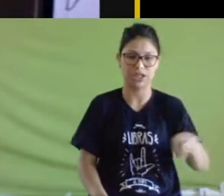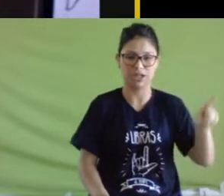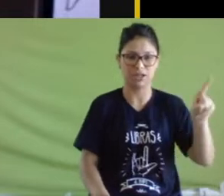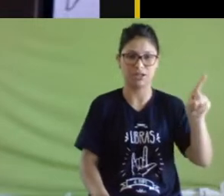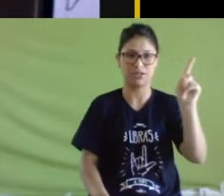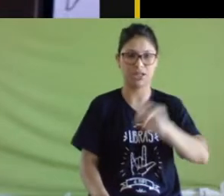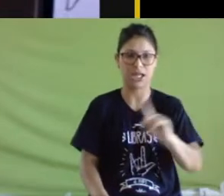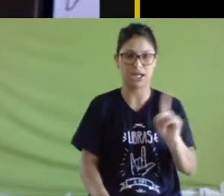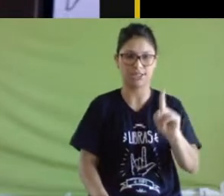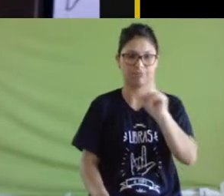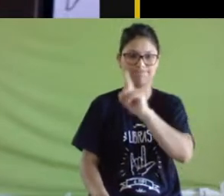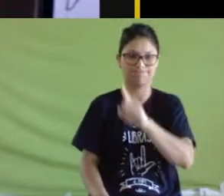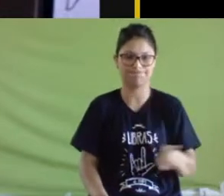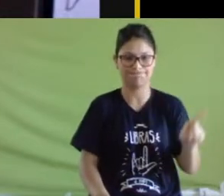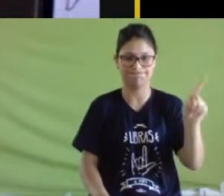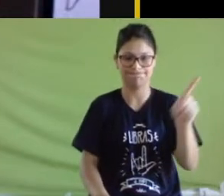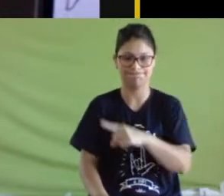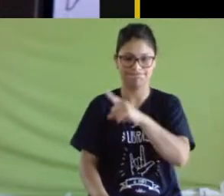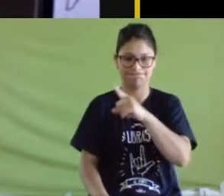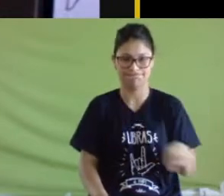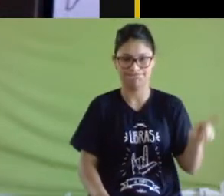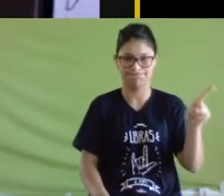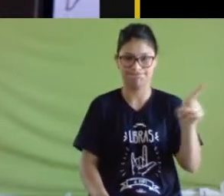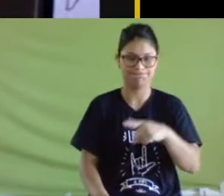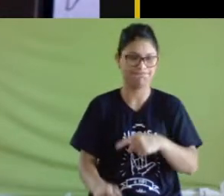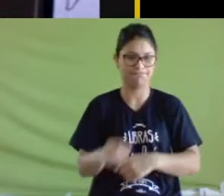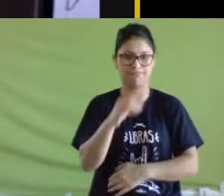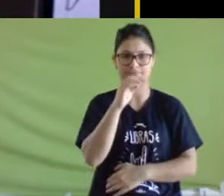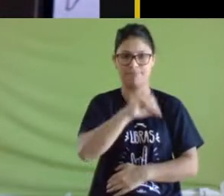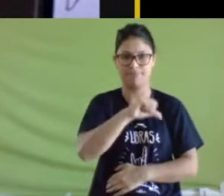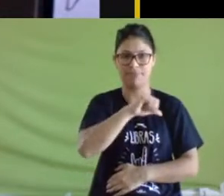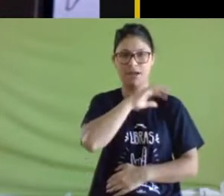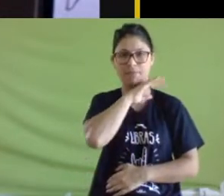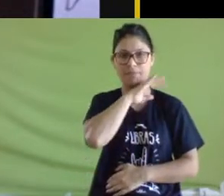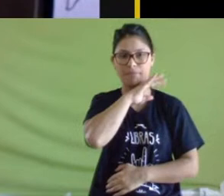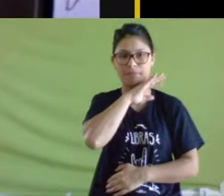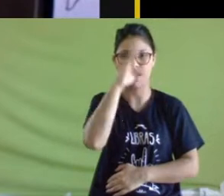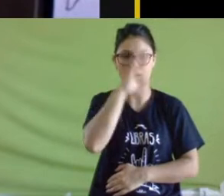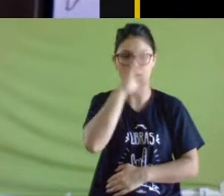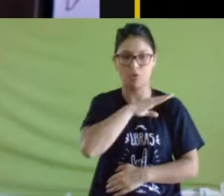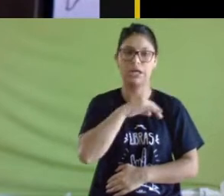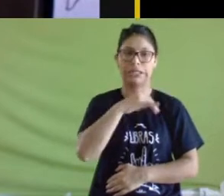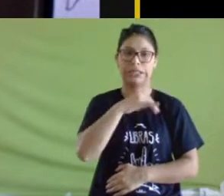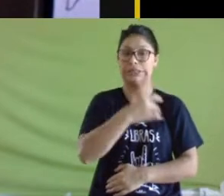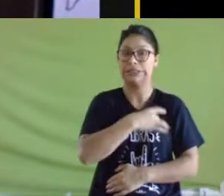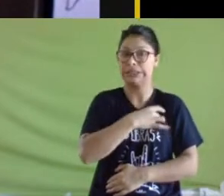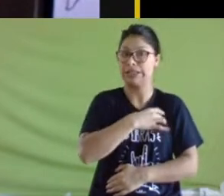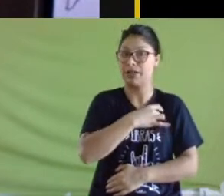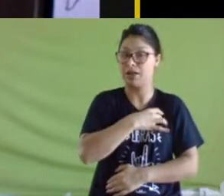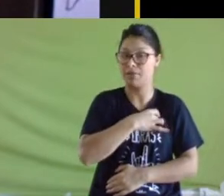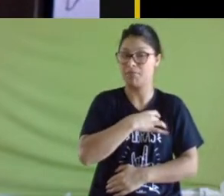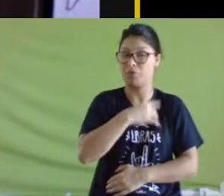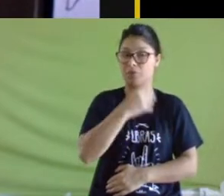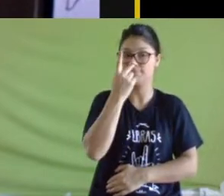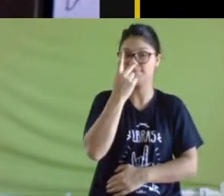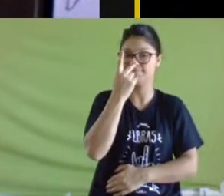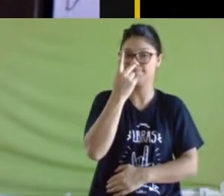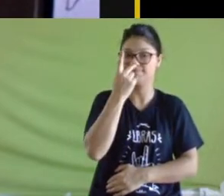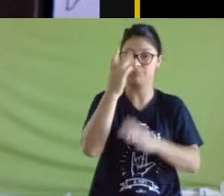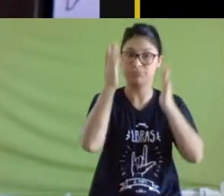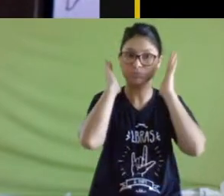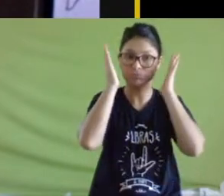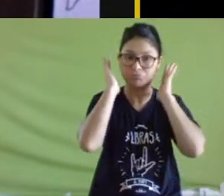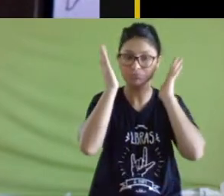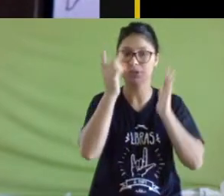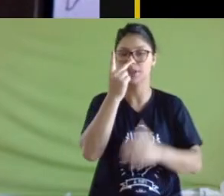do mal, nós devemos temer a ignorância e nós devemos esperar o melhor,